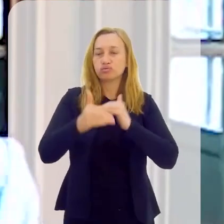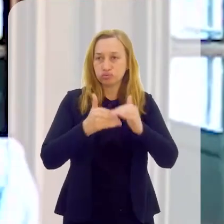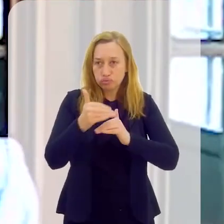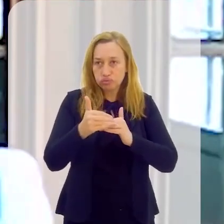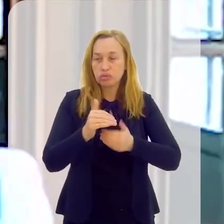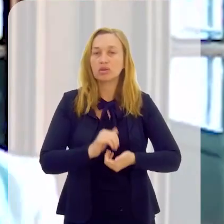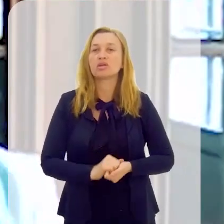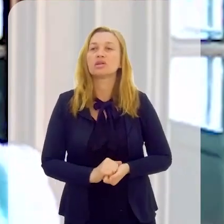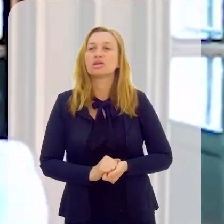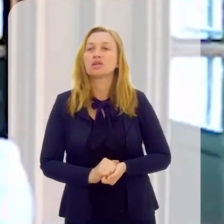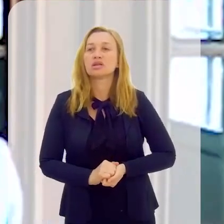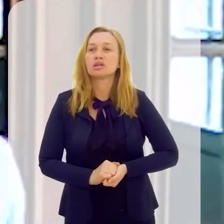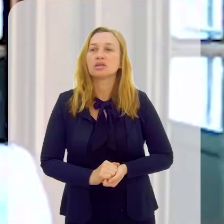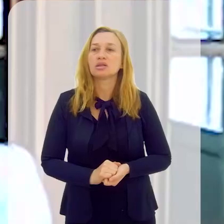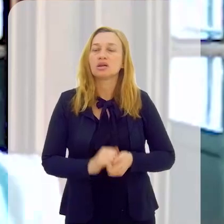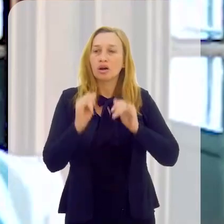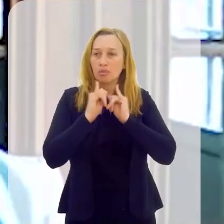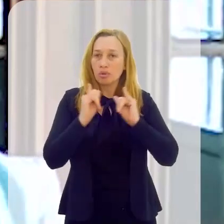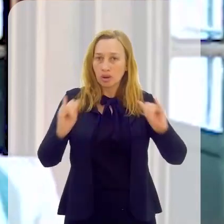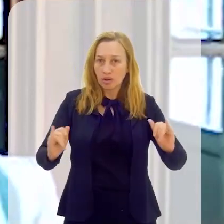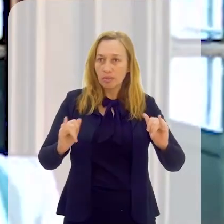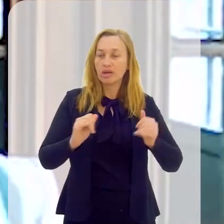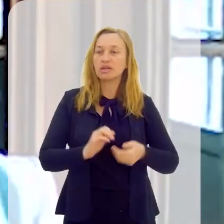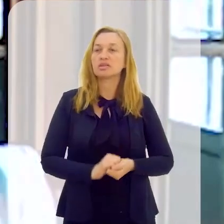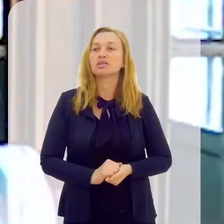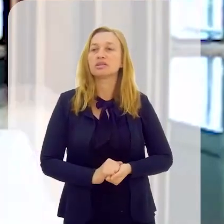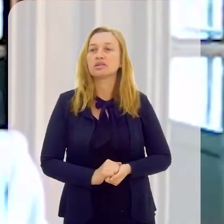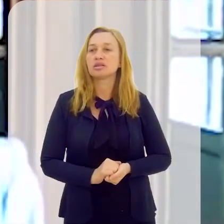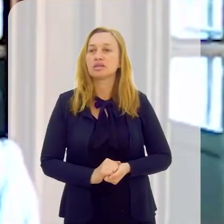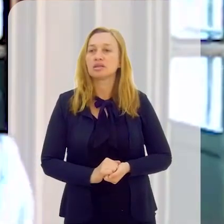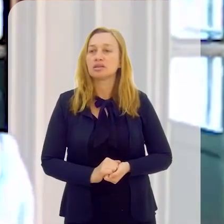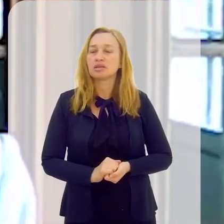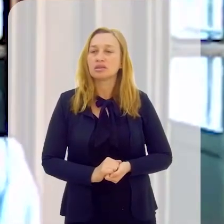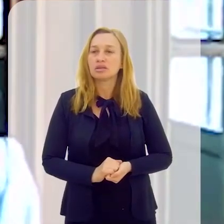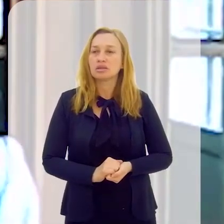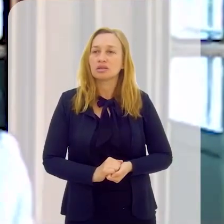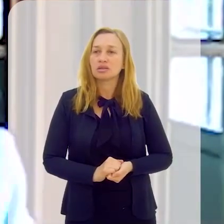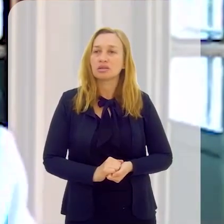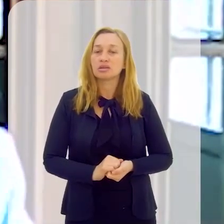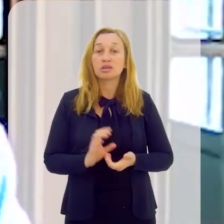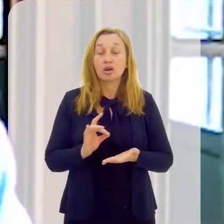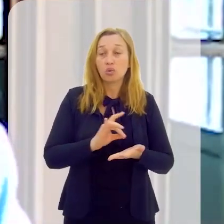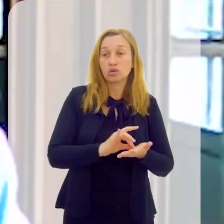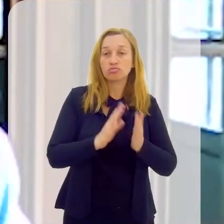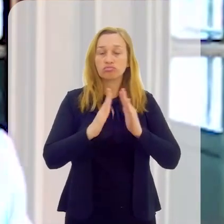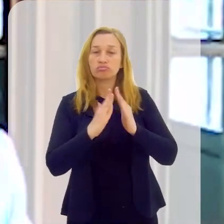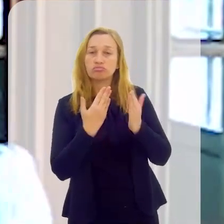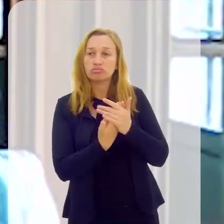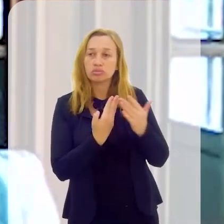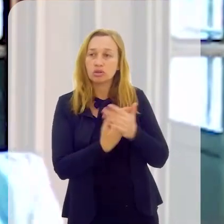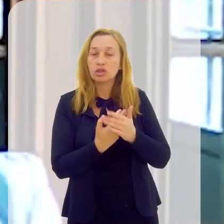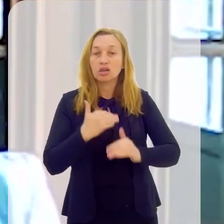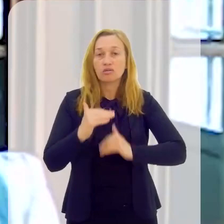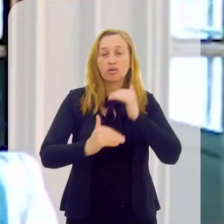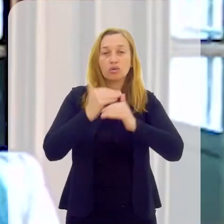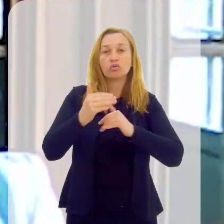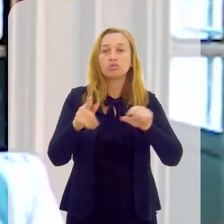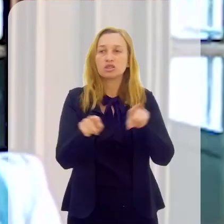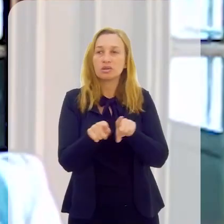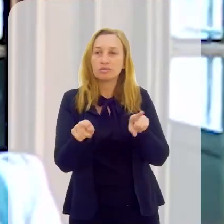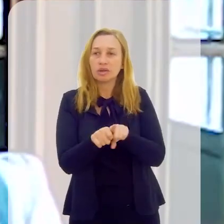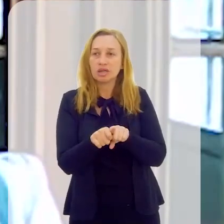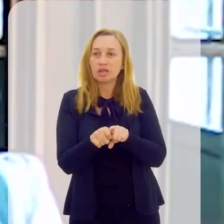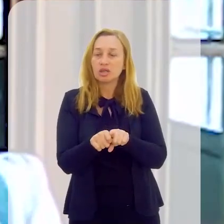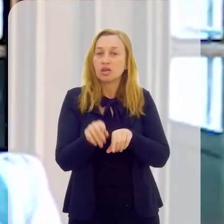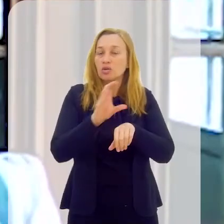evoluiu, além da administração e da propaganda, que estão ligadas umbilicalmente na origem da escola, nós